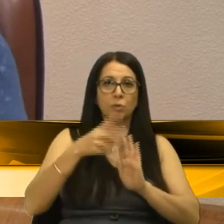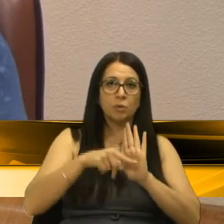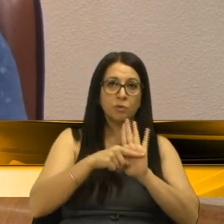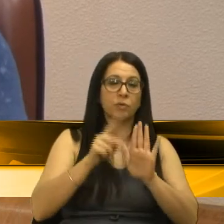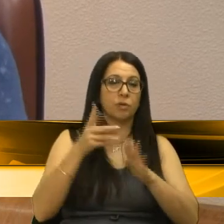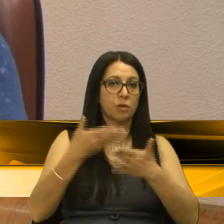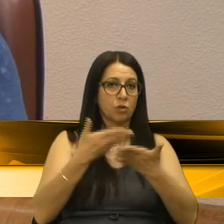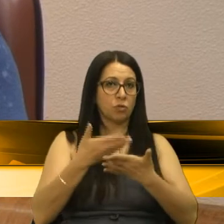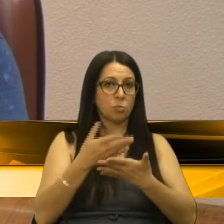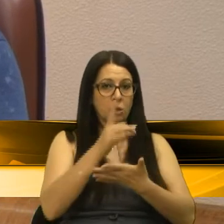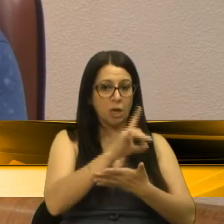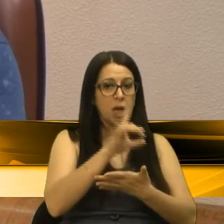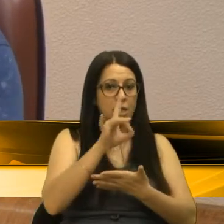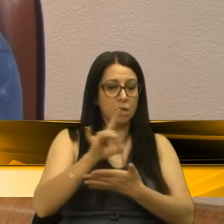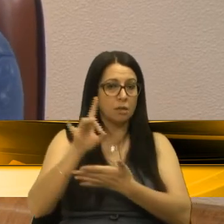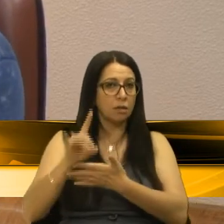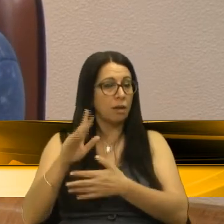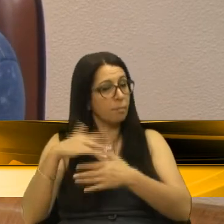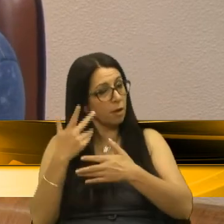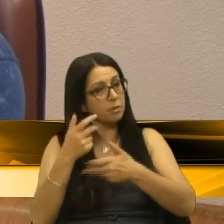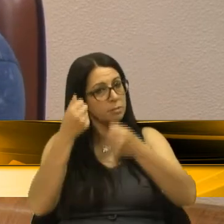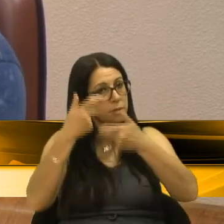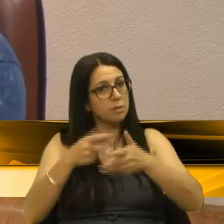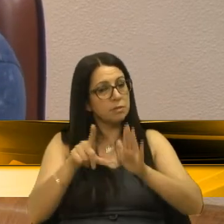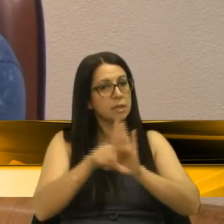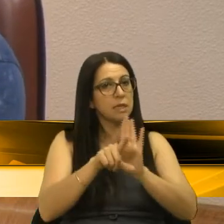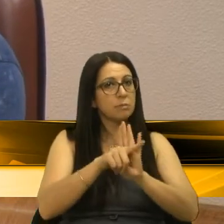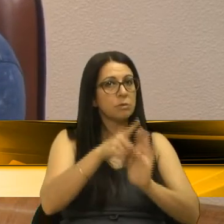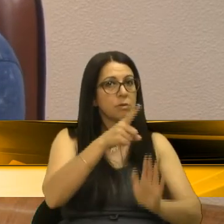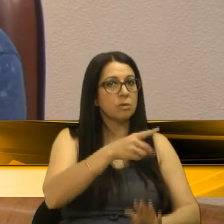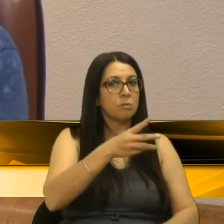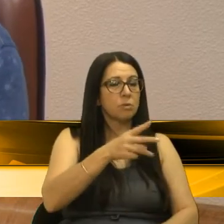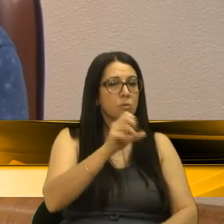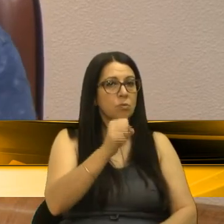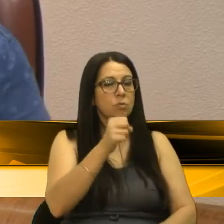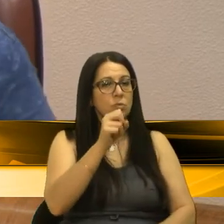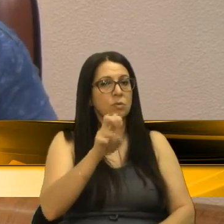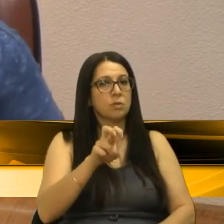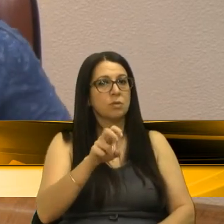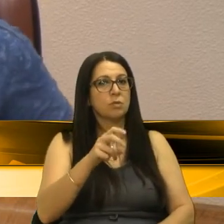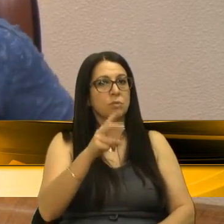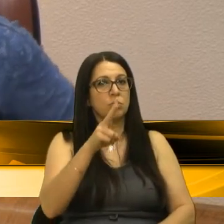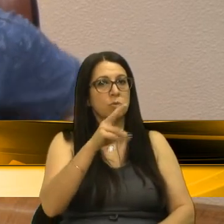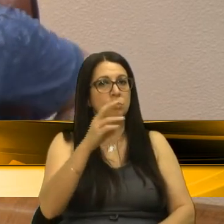atendidas em cada caso as demais disposições da Lei nº 13.885, de 2004.